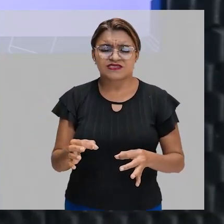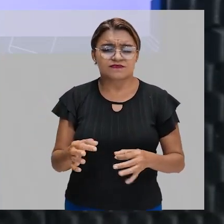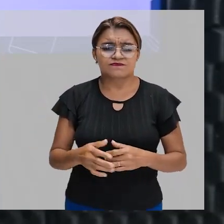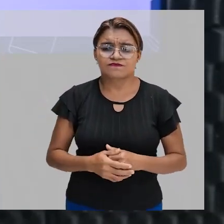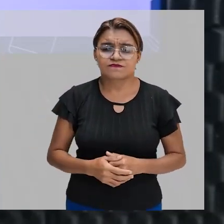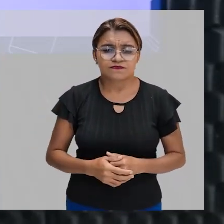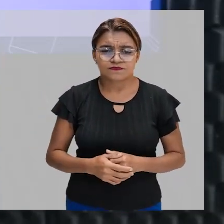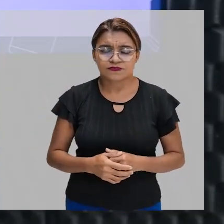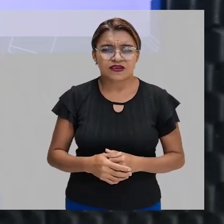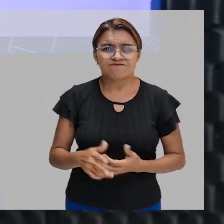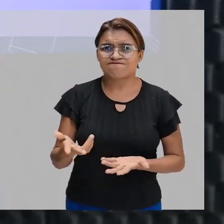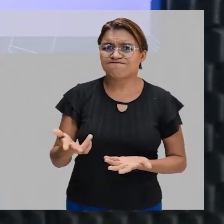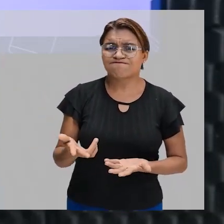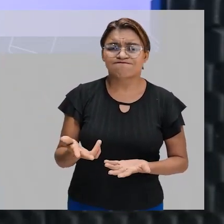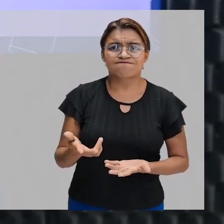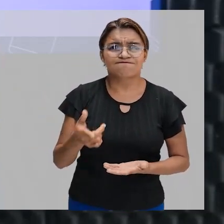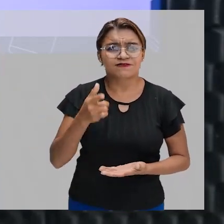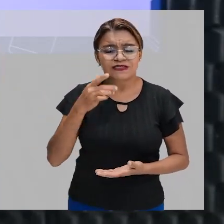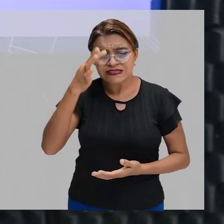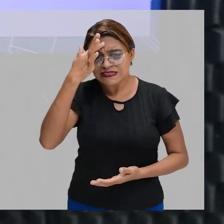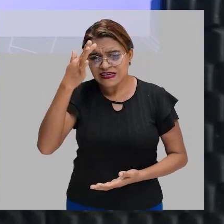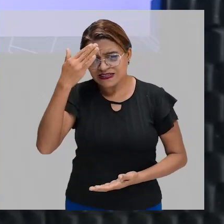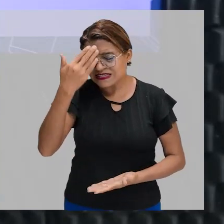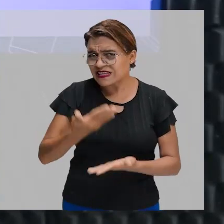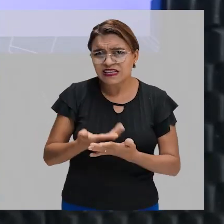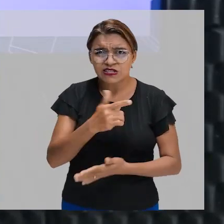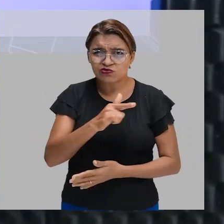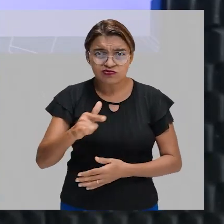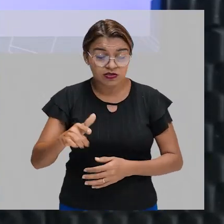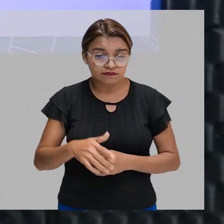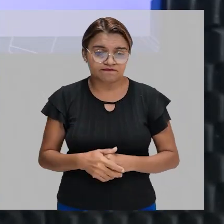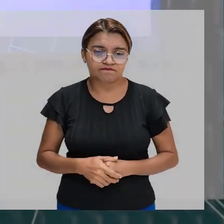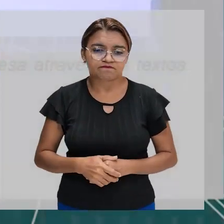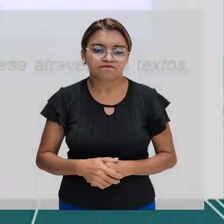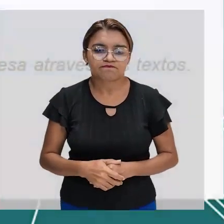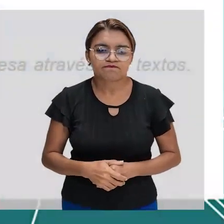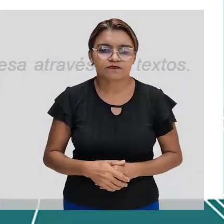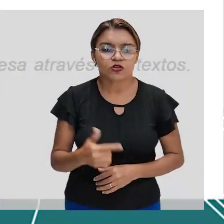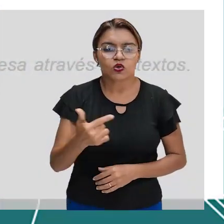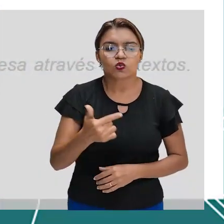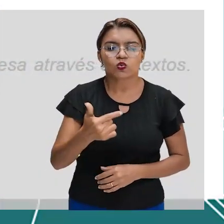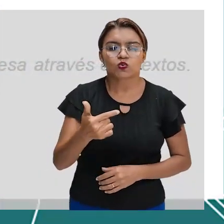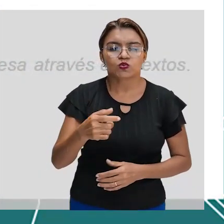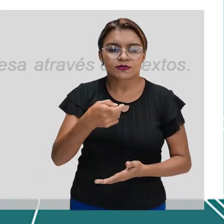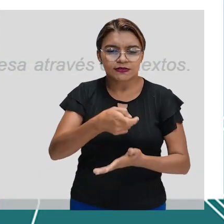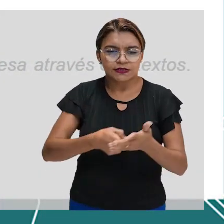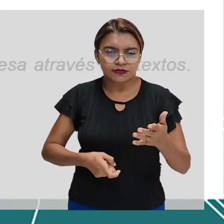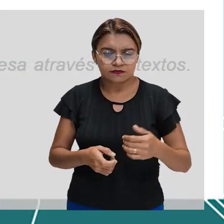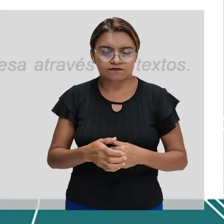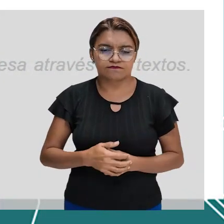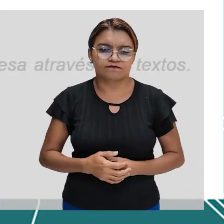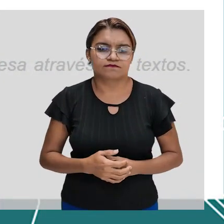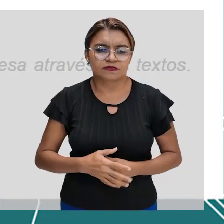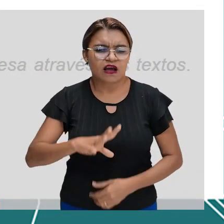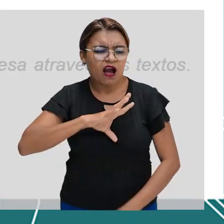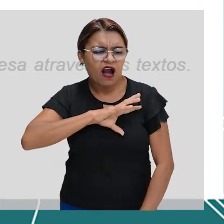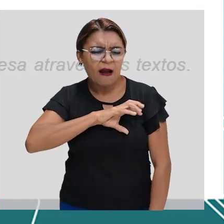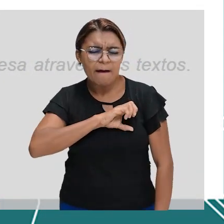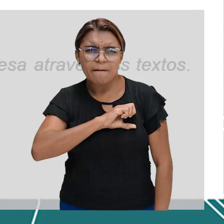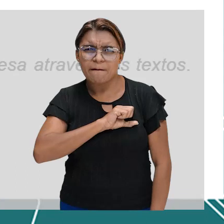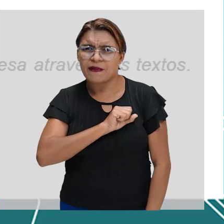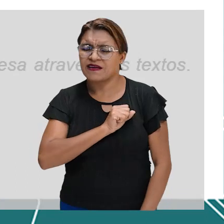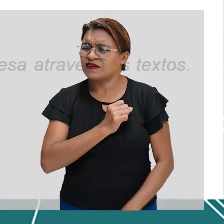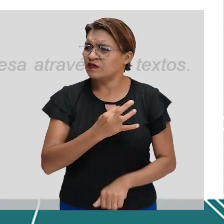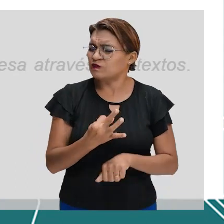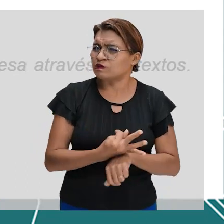tá segura de nada tá bom então vamos agora para o trecho 2 este inferno de amar